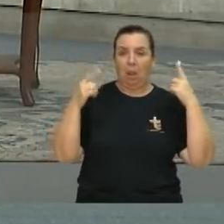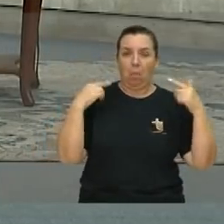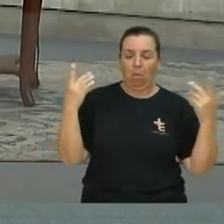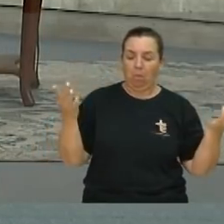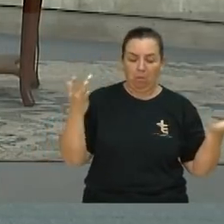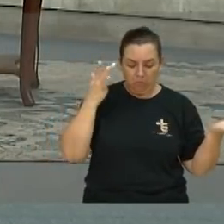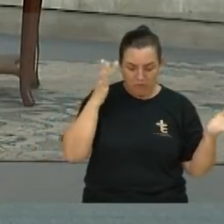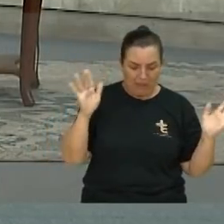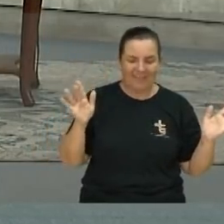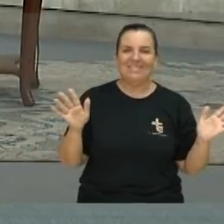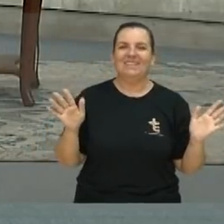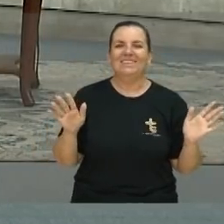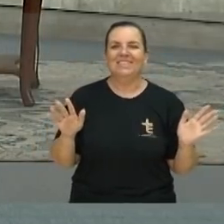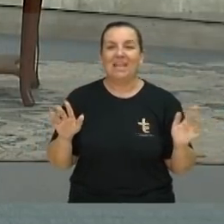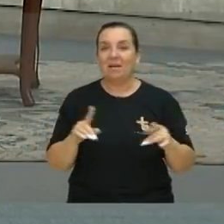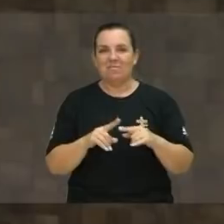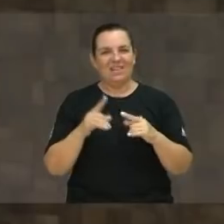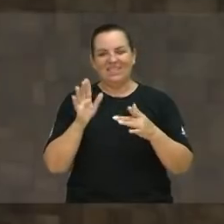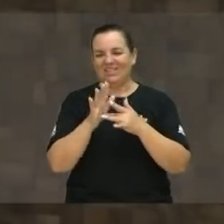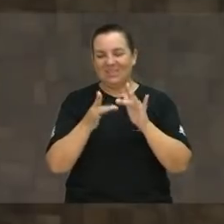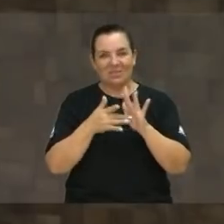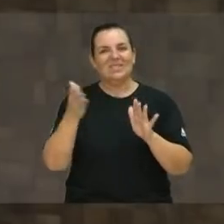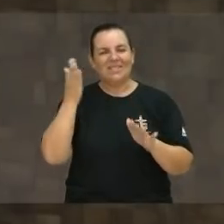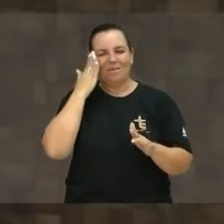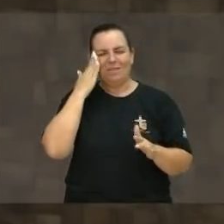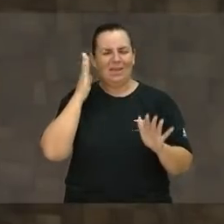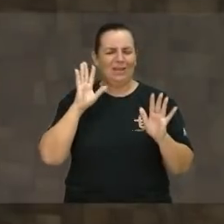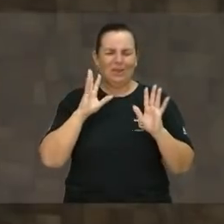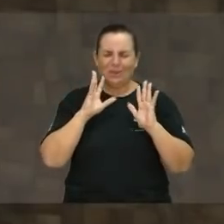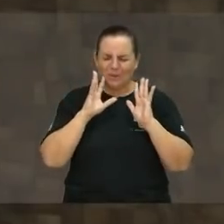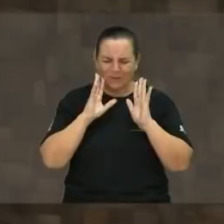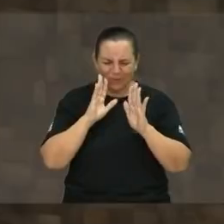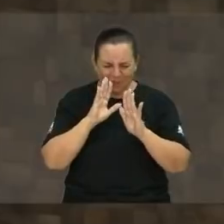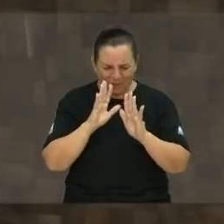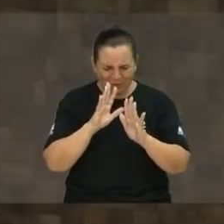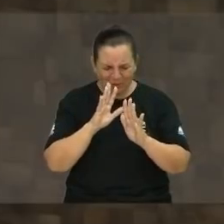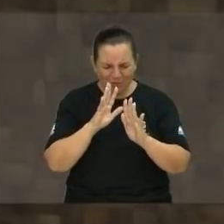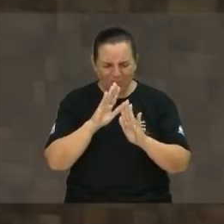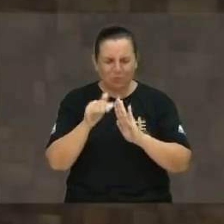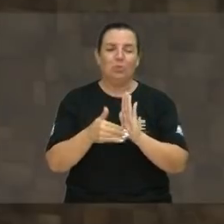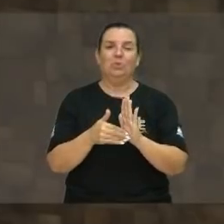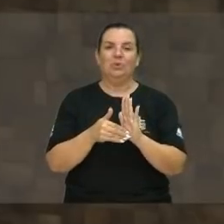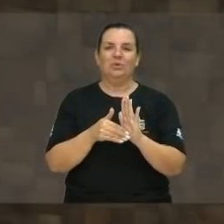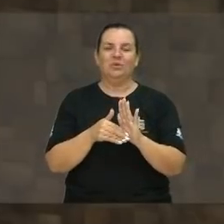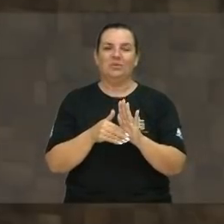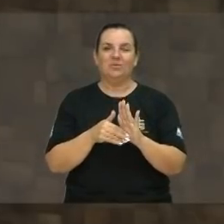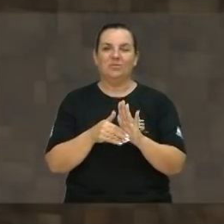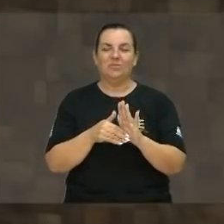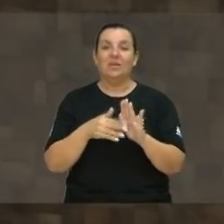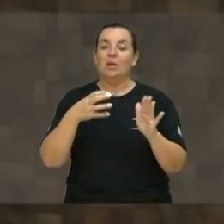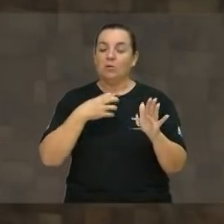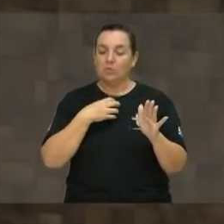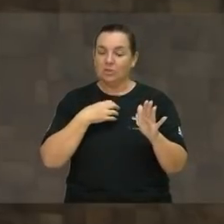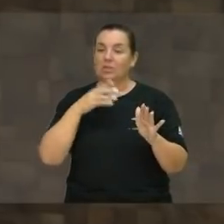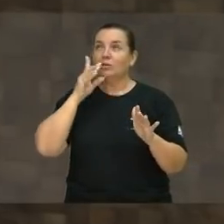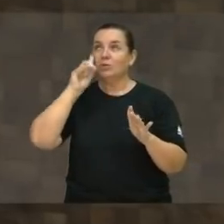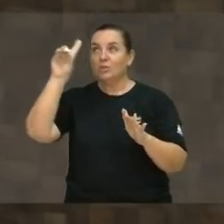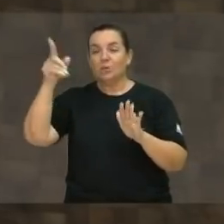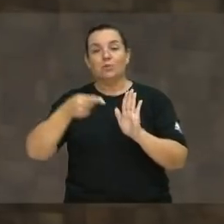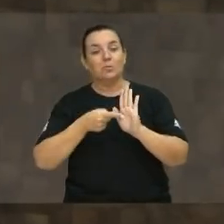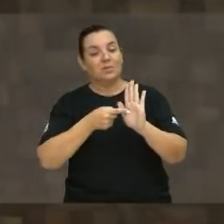escreveu aos coríntios o que é loucura para nós e o modo de deus revelar a sua